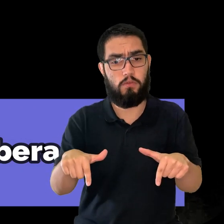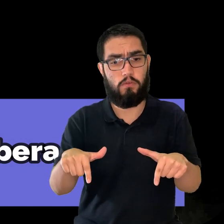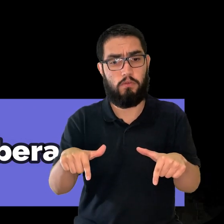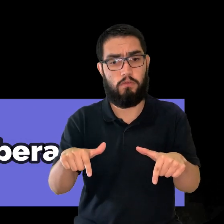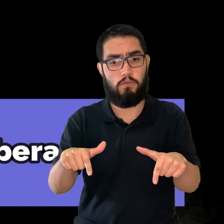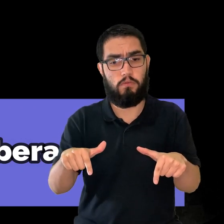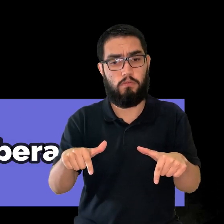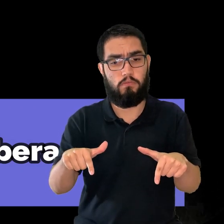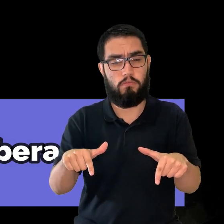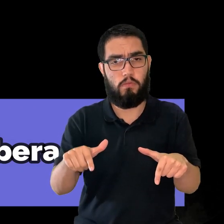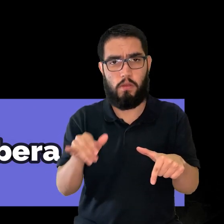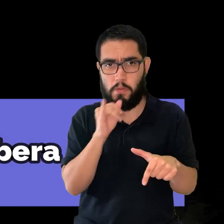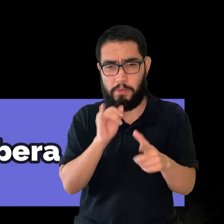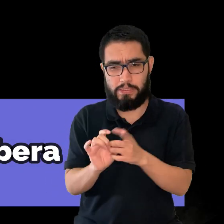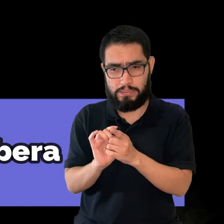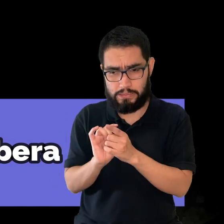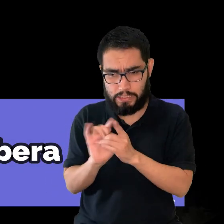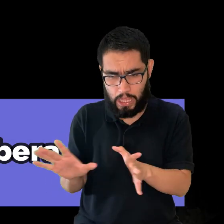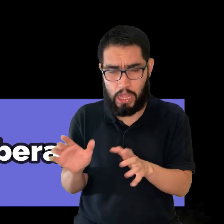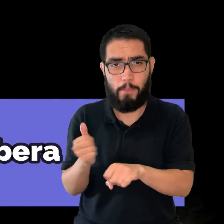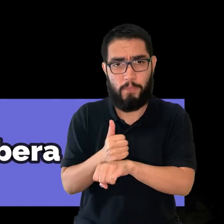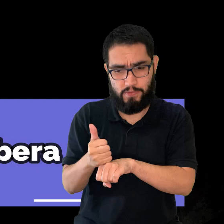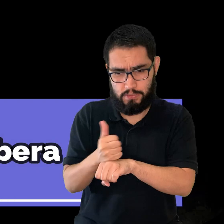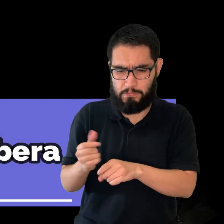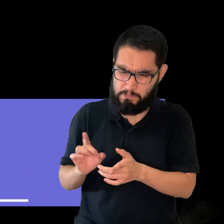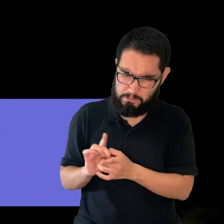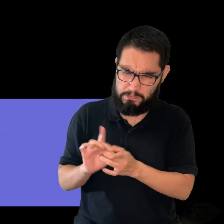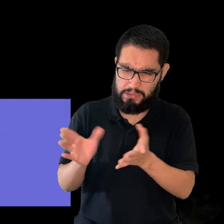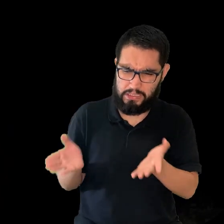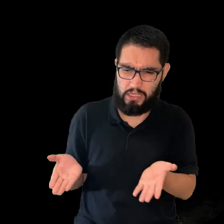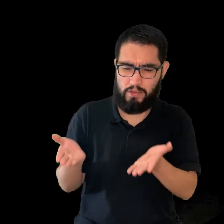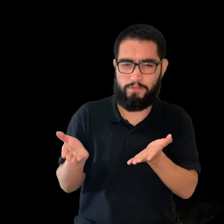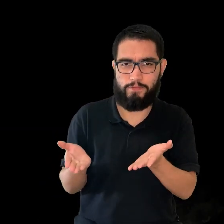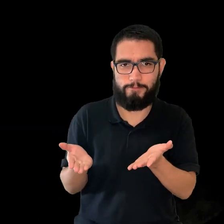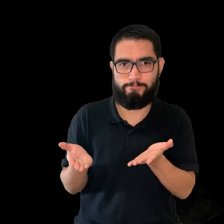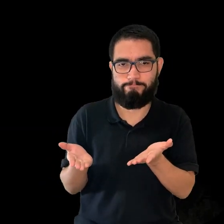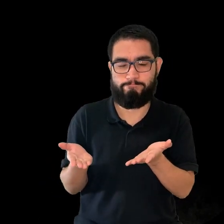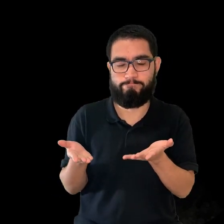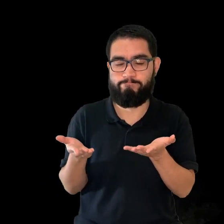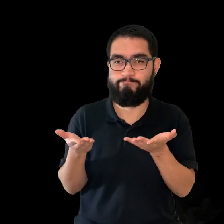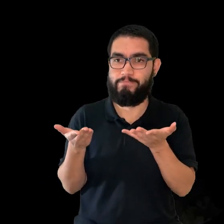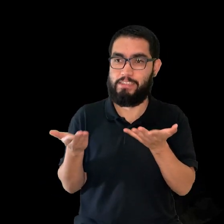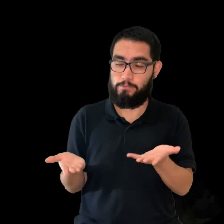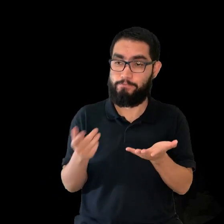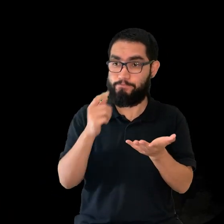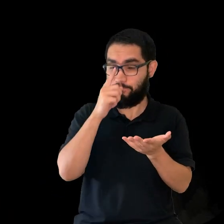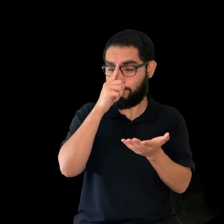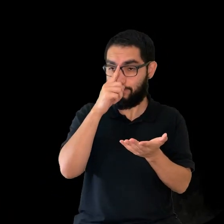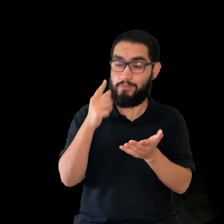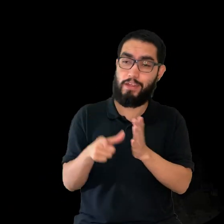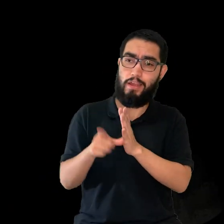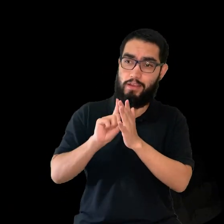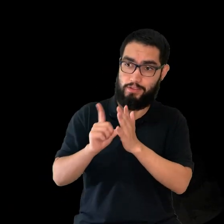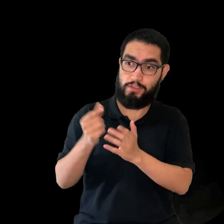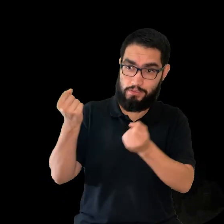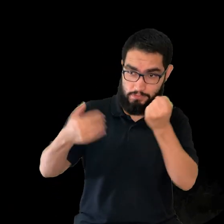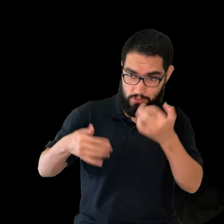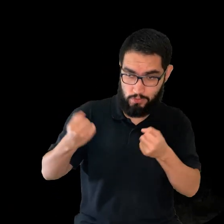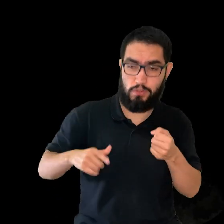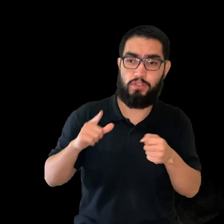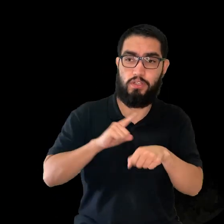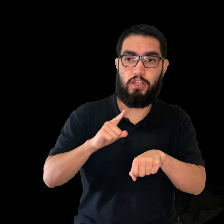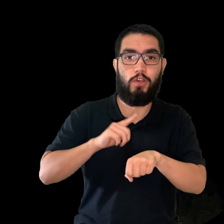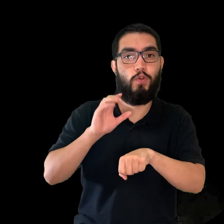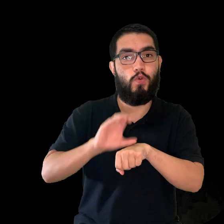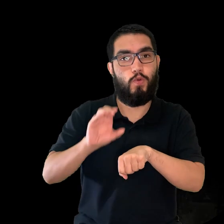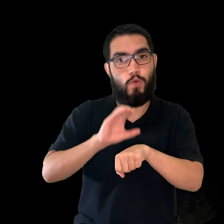libera a virar um profissional? Eduardo, como eu mencionei, né, anteriormente, existem os cursos